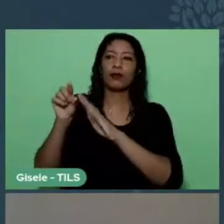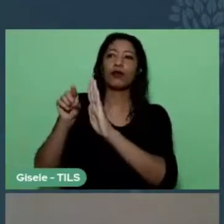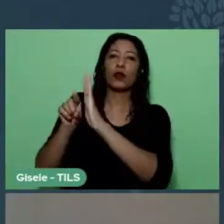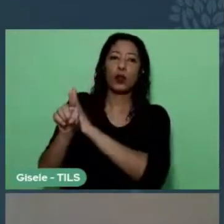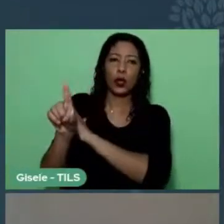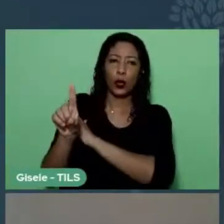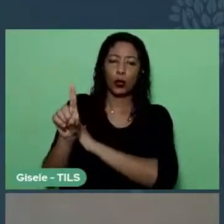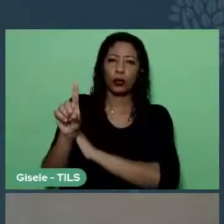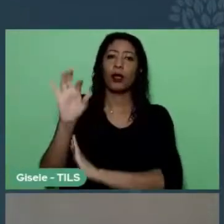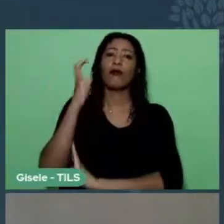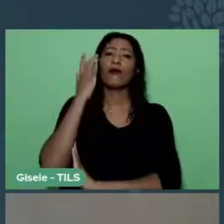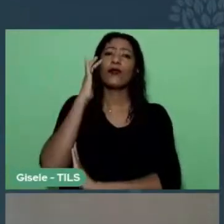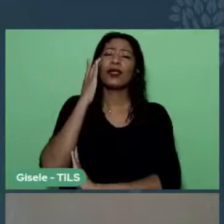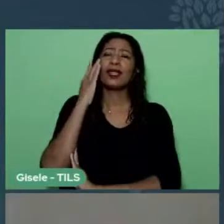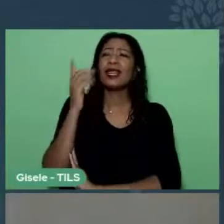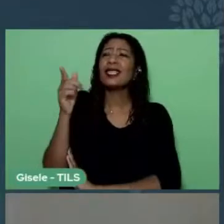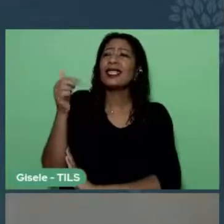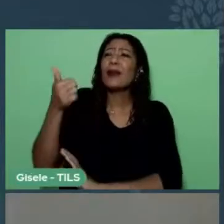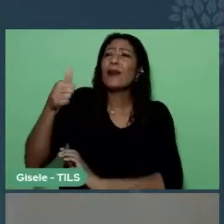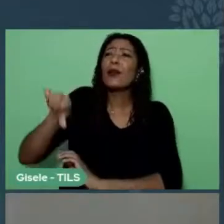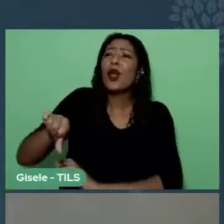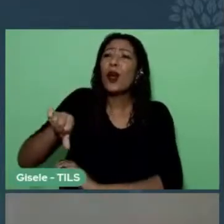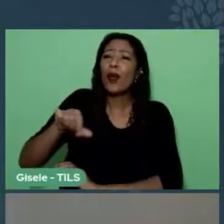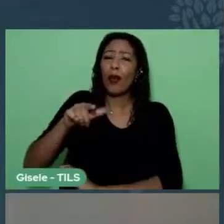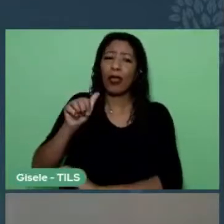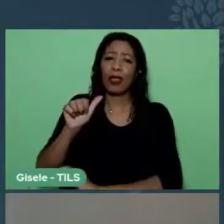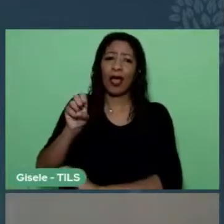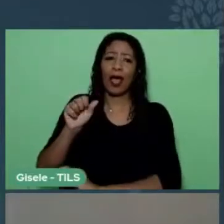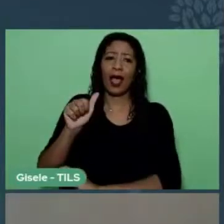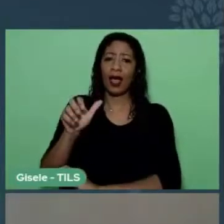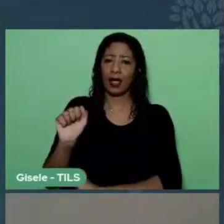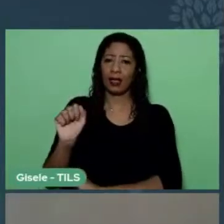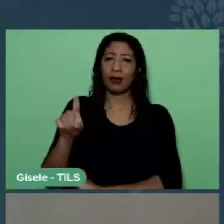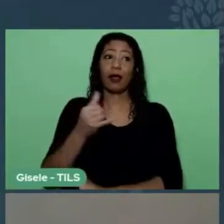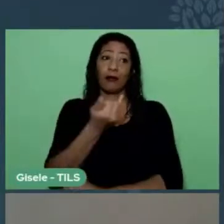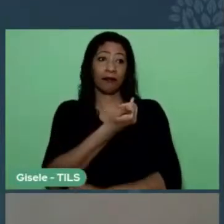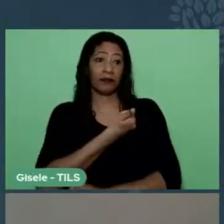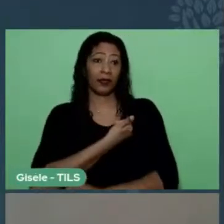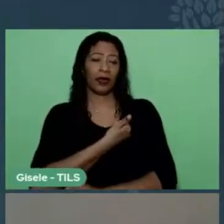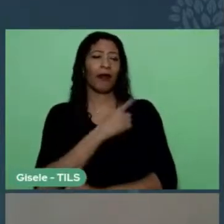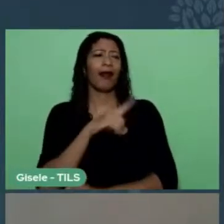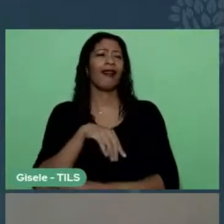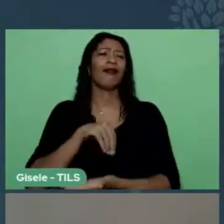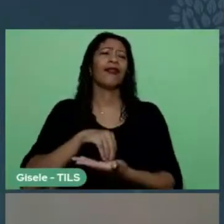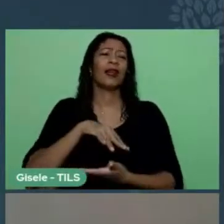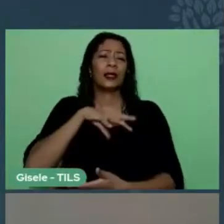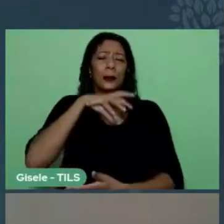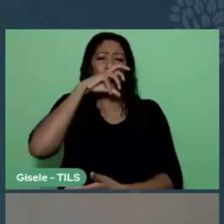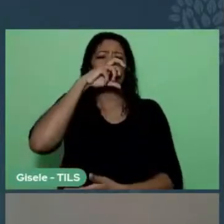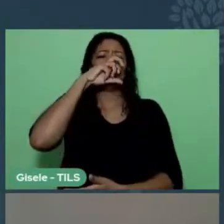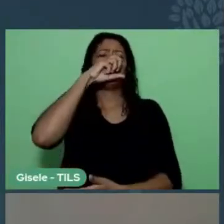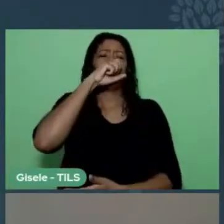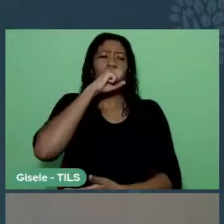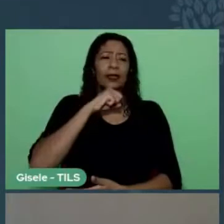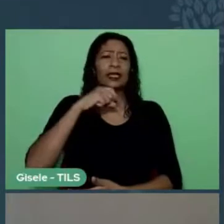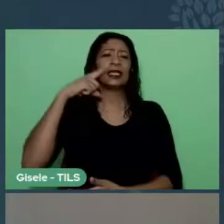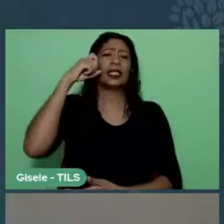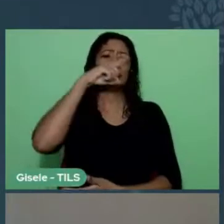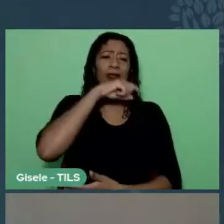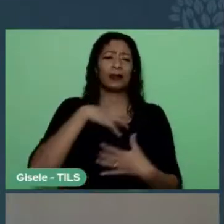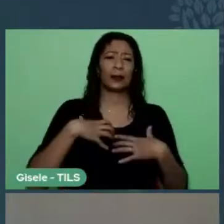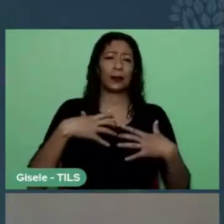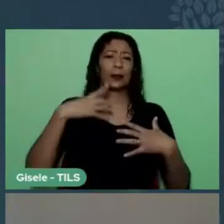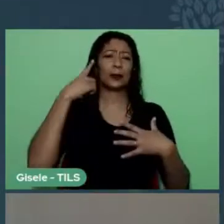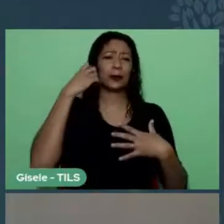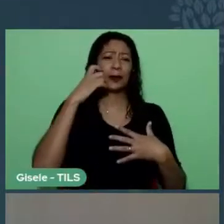paciente, o que é que mais te incomoda na asma? Vocês vão dizer para a gente, olha, é a falta de ar, é o chiado no peito, isso me incomoda, dá uma sensação